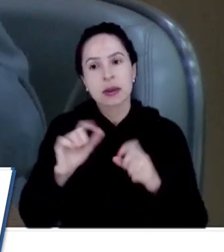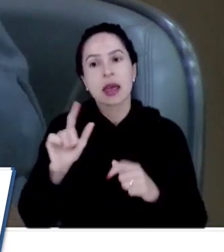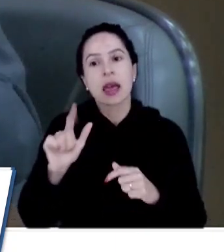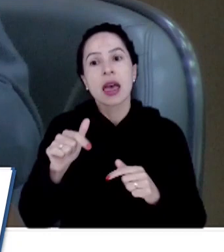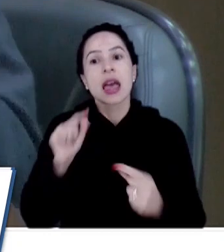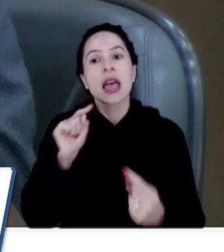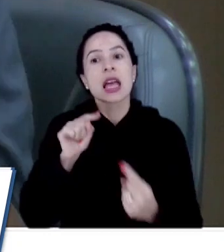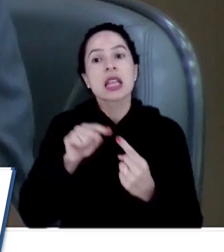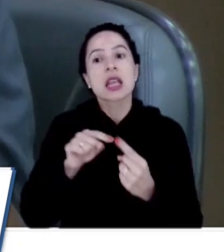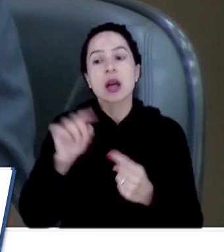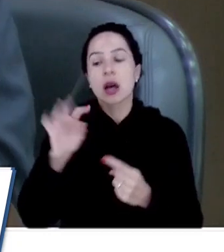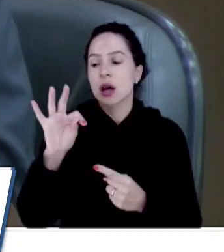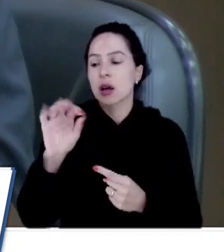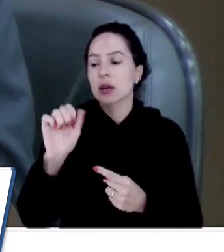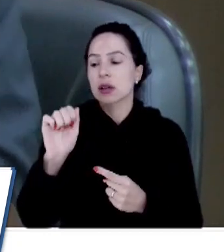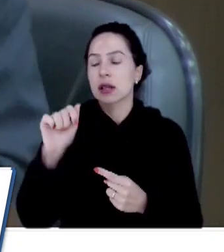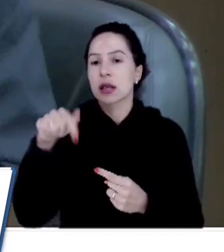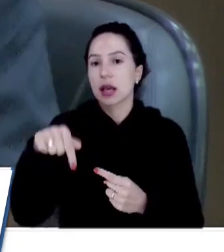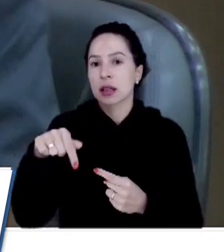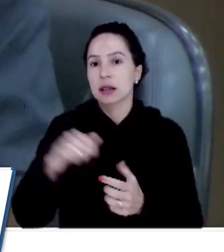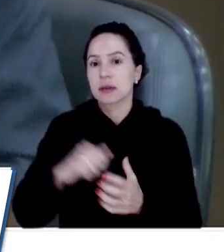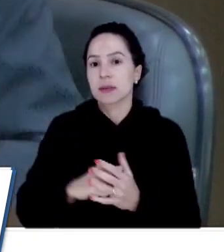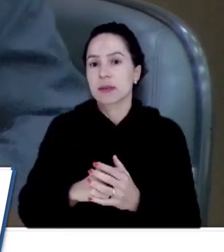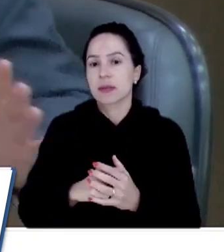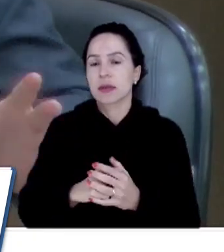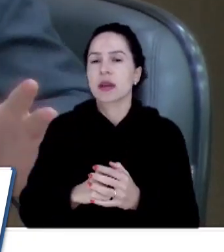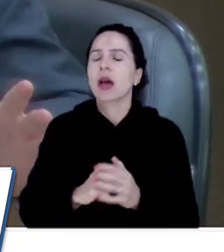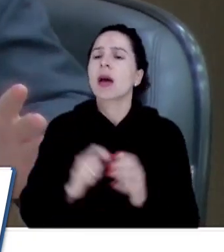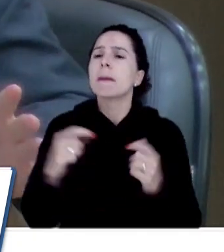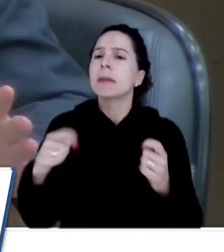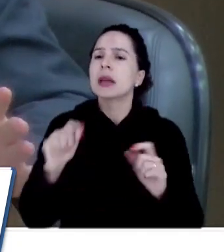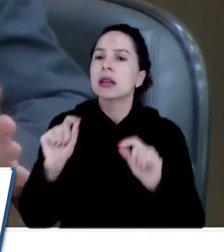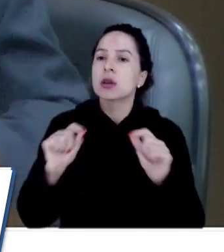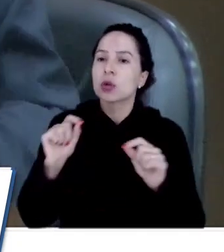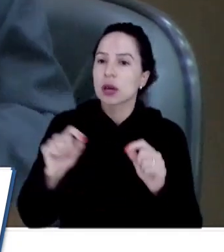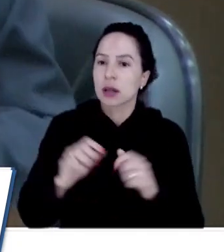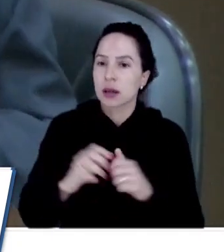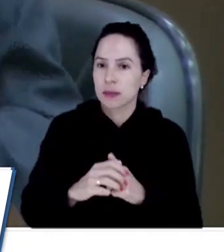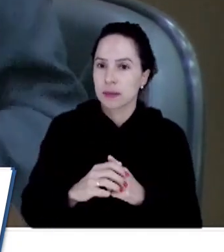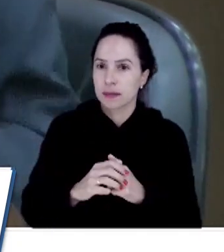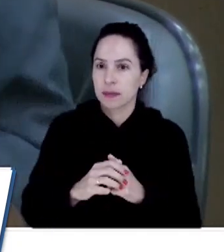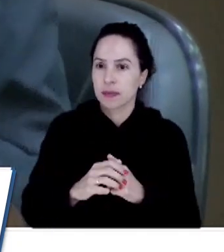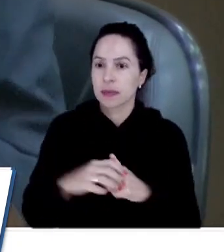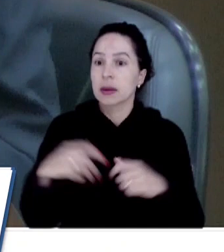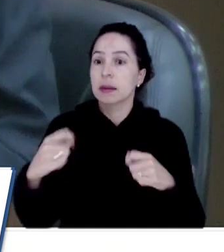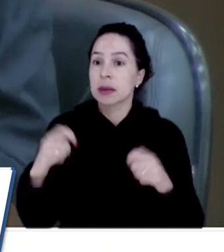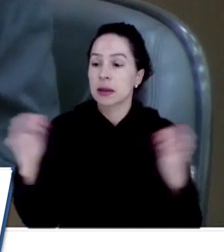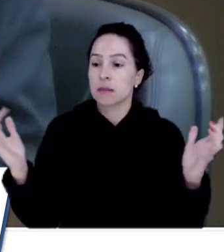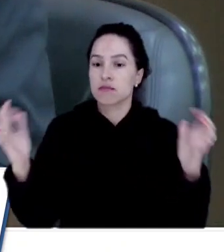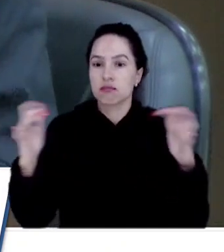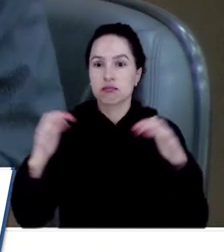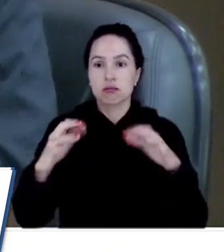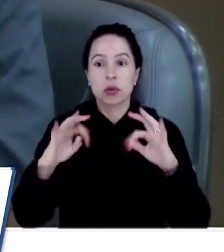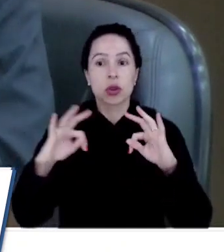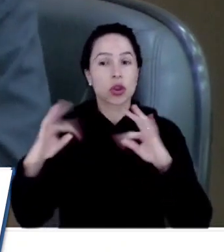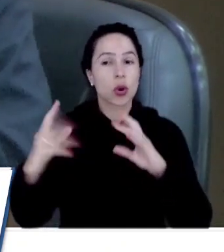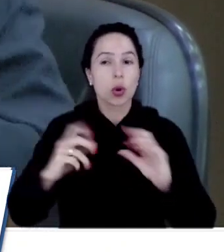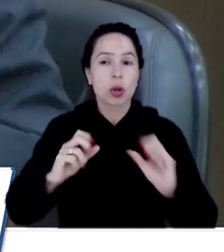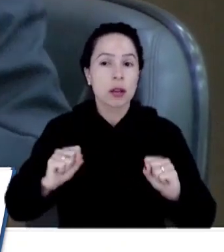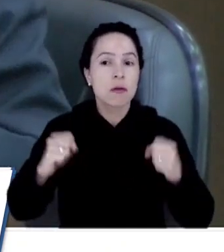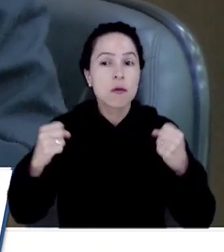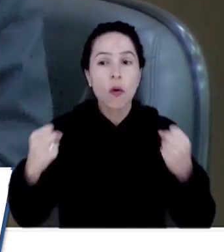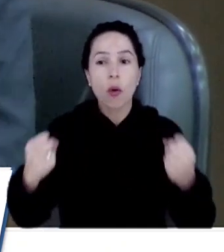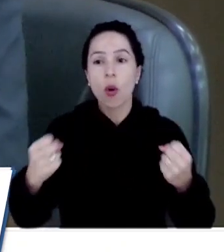execução do TAC. O que, que precisa ser feito? Precisa reunir todas as forças